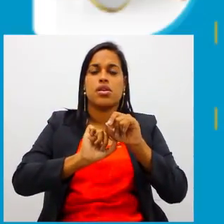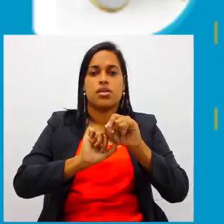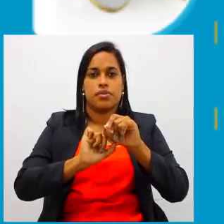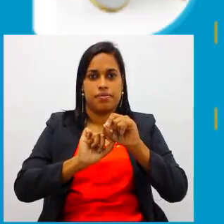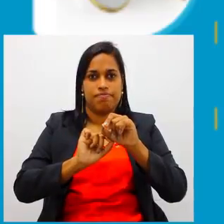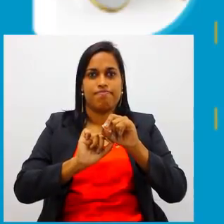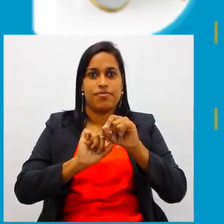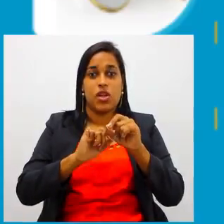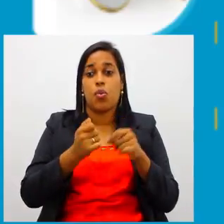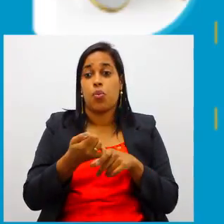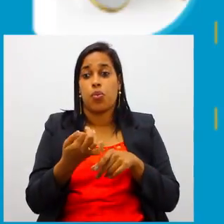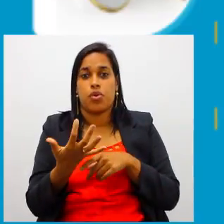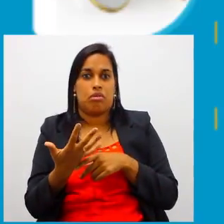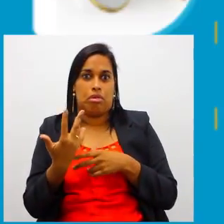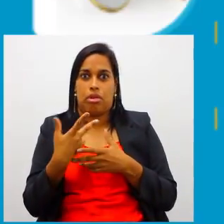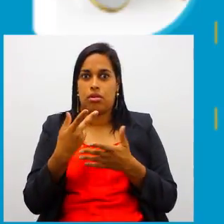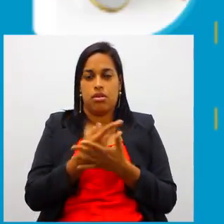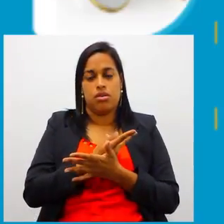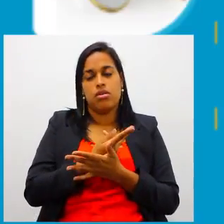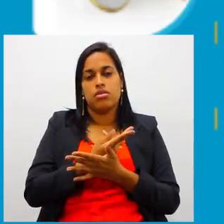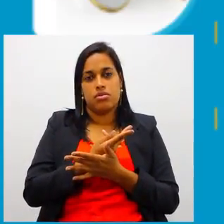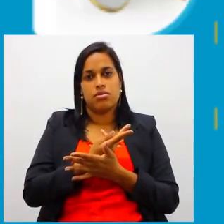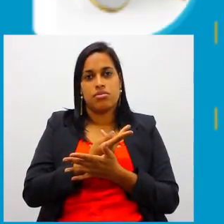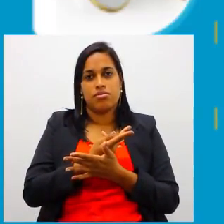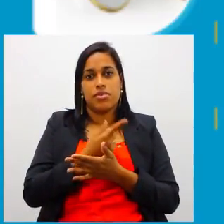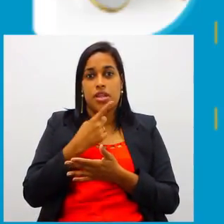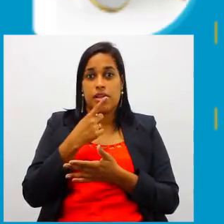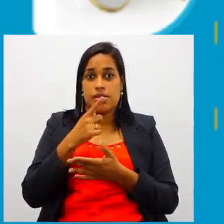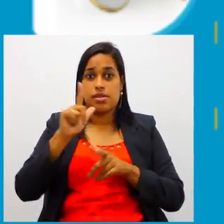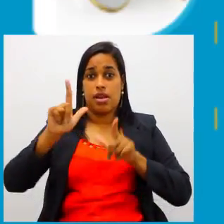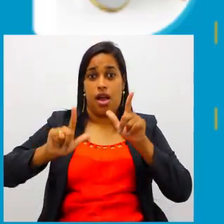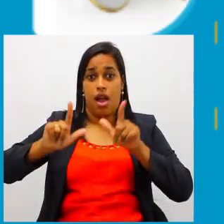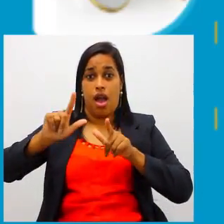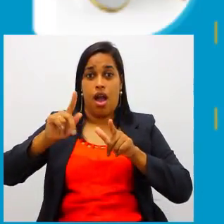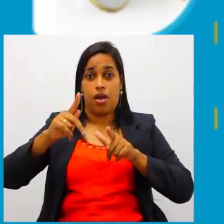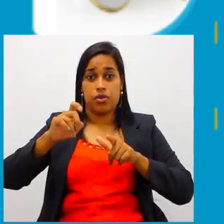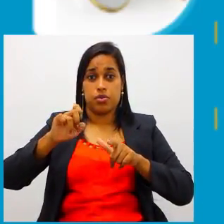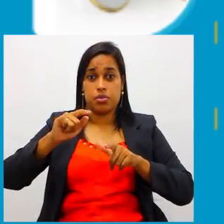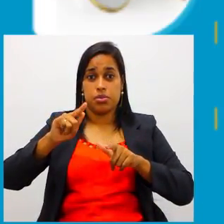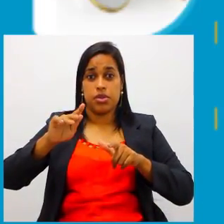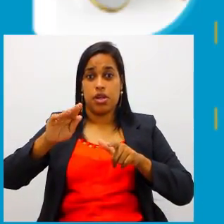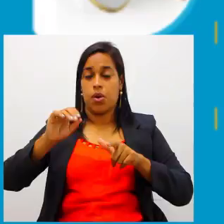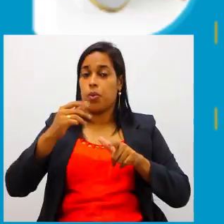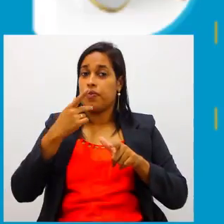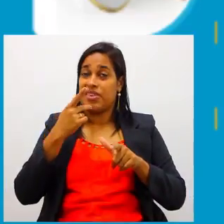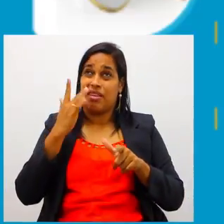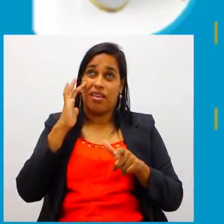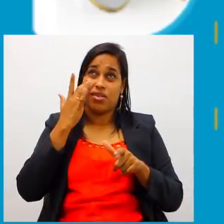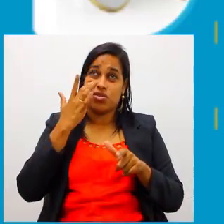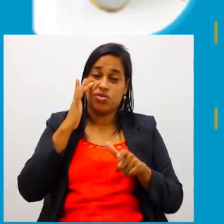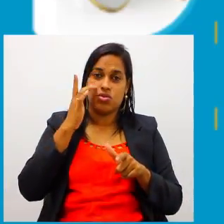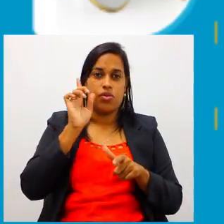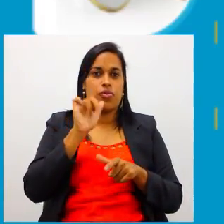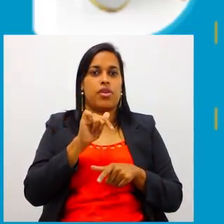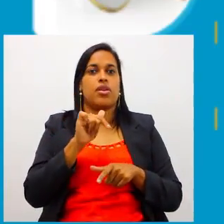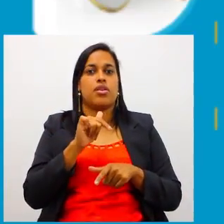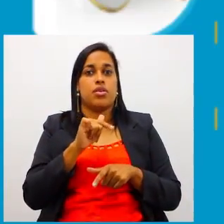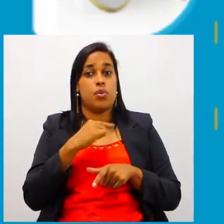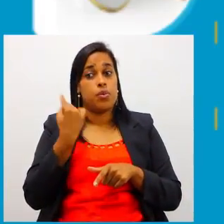dizer? Quando as coisas não ficaram claras, a rádio peão vai atuar e vai dizer assim, não, eu acho que foi aquilo. Quando a gente acha alguma